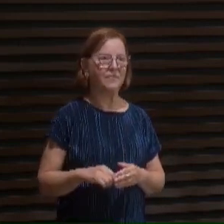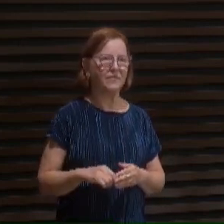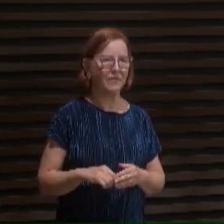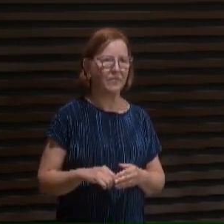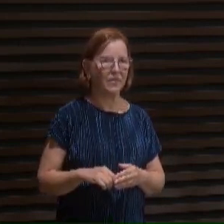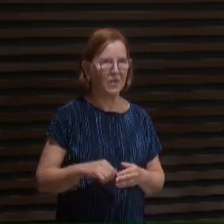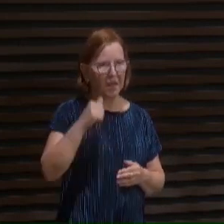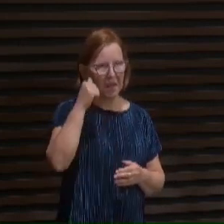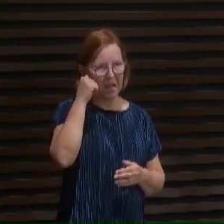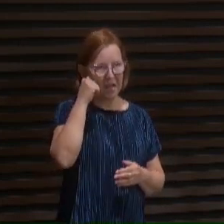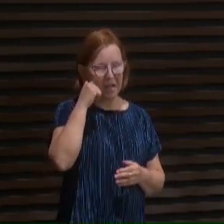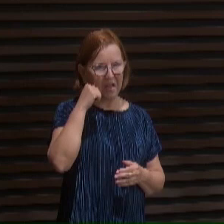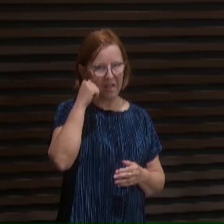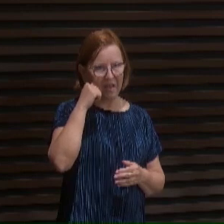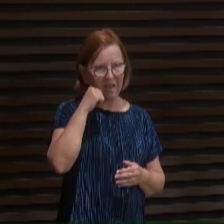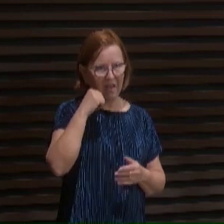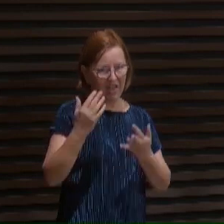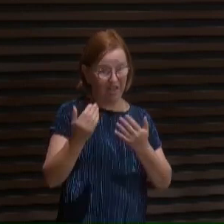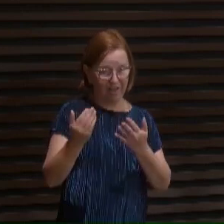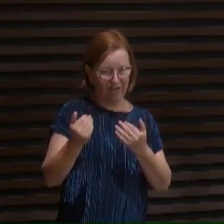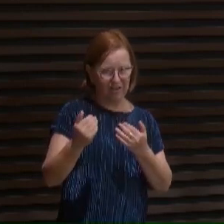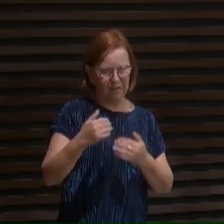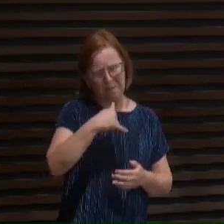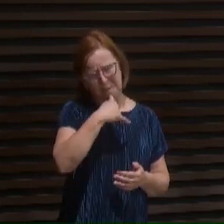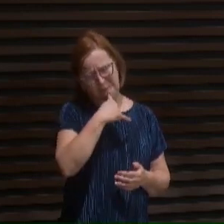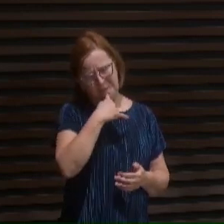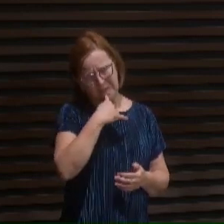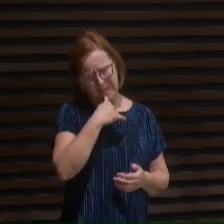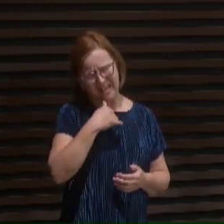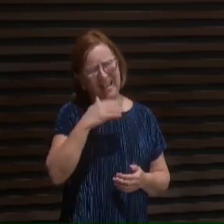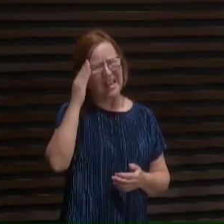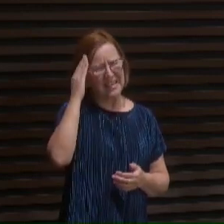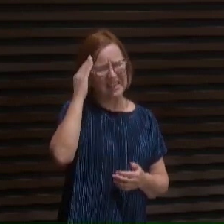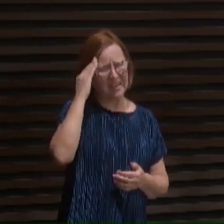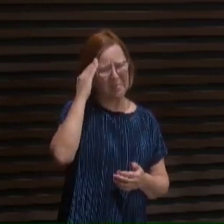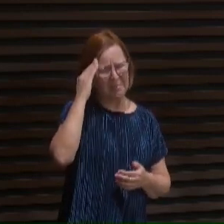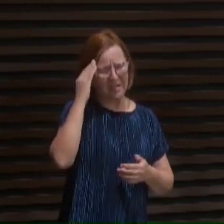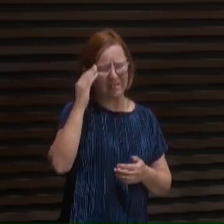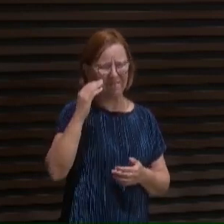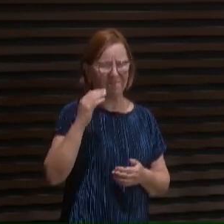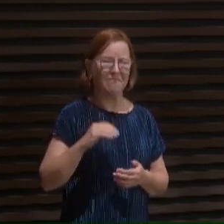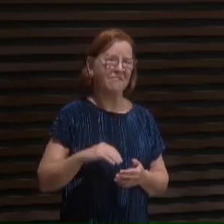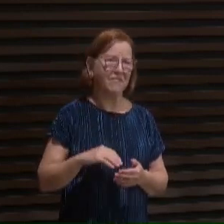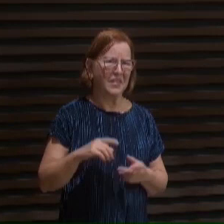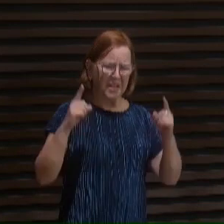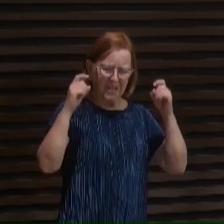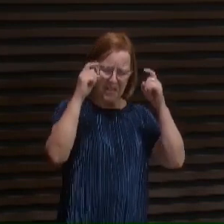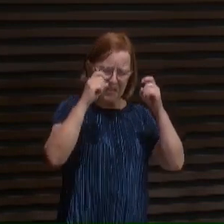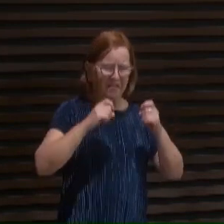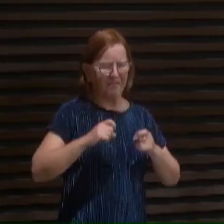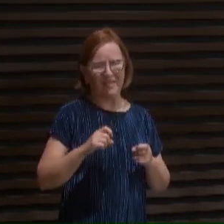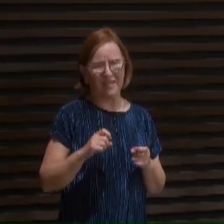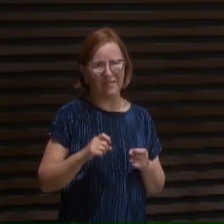muita tristeza, percebia que ela não era muito hábil em jardinagem e cuidava muito da